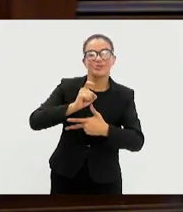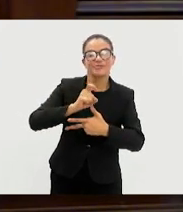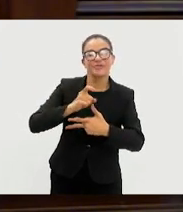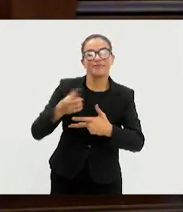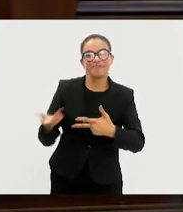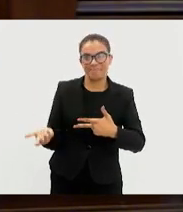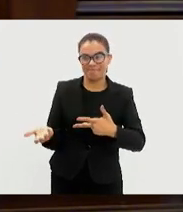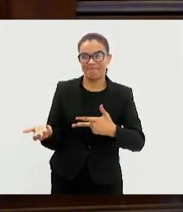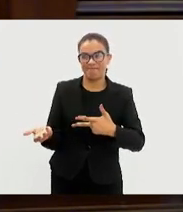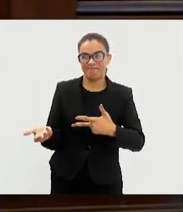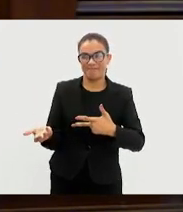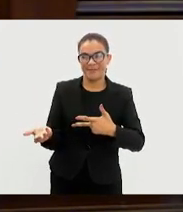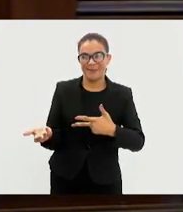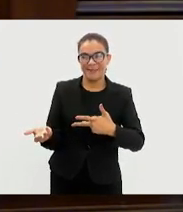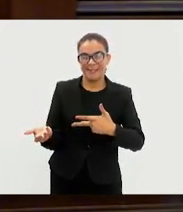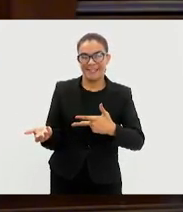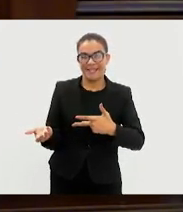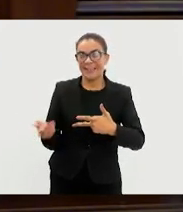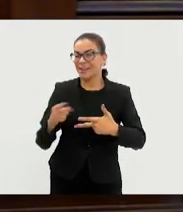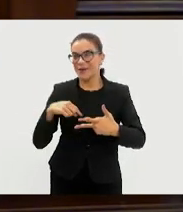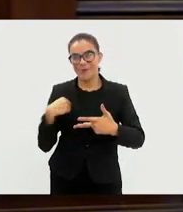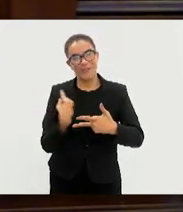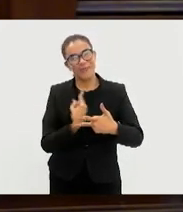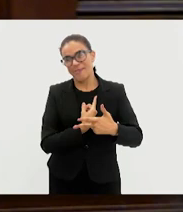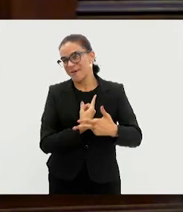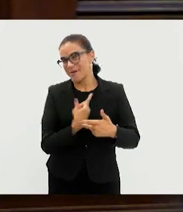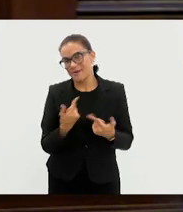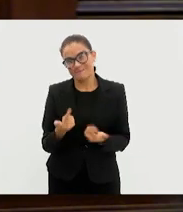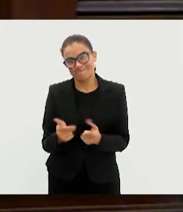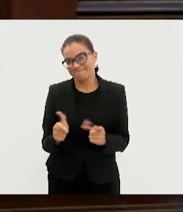Executivo. Então, nós não temos